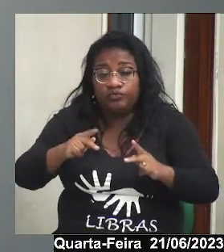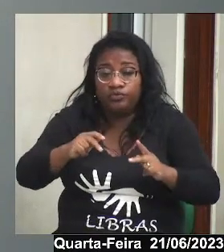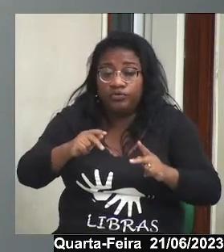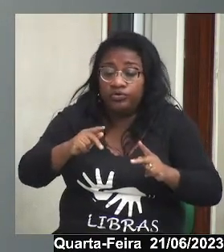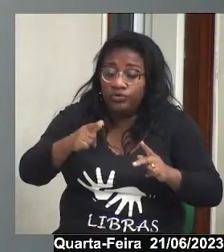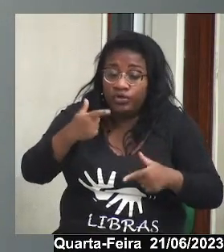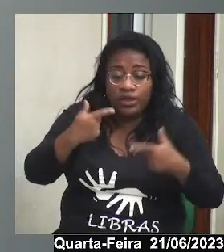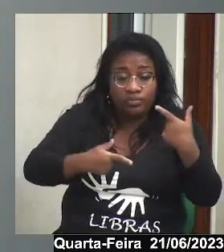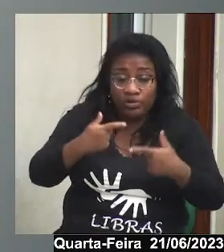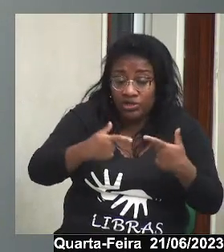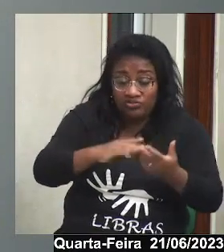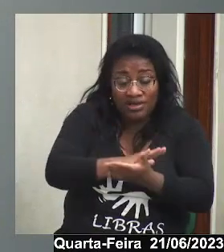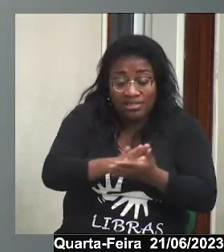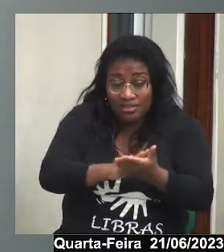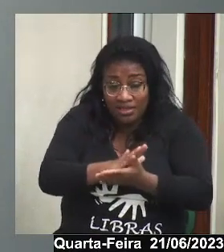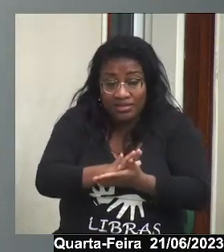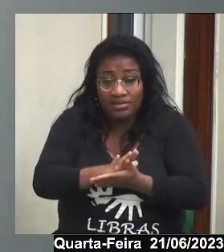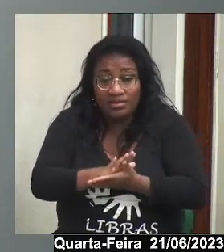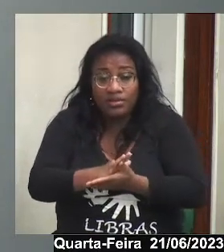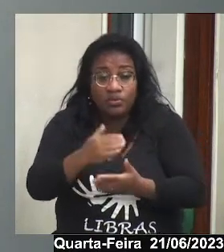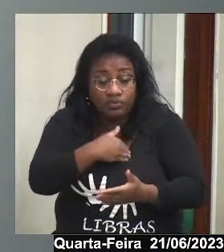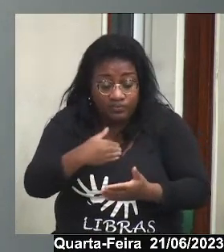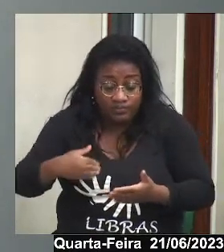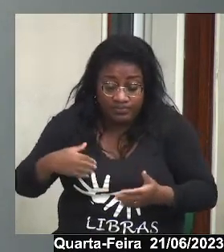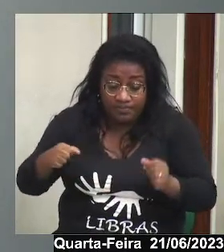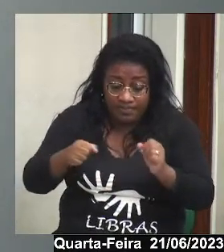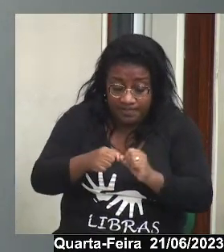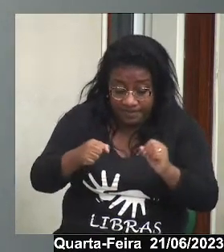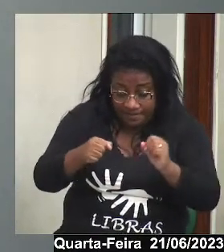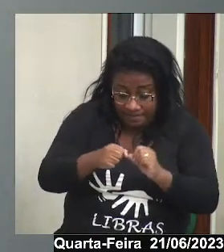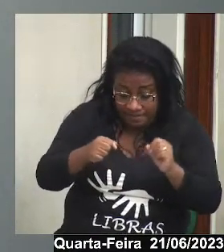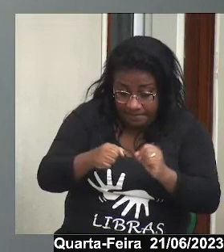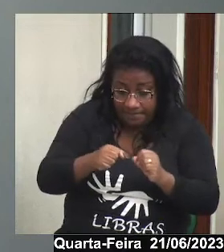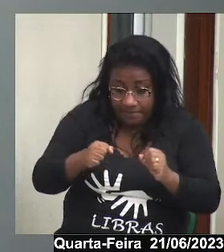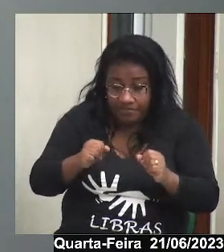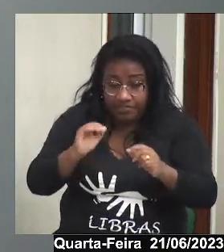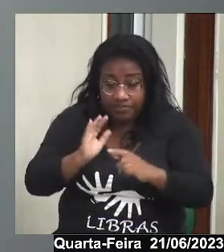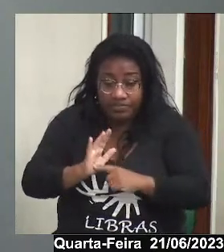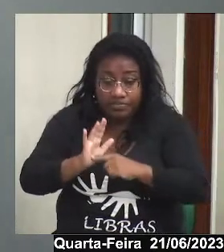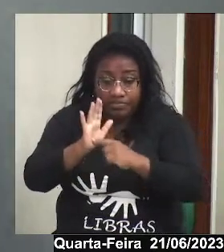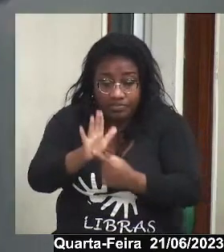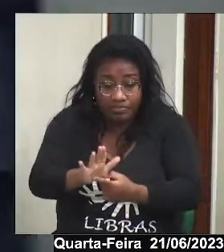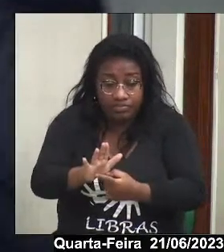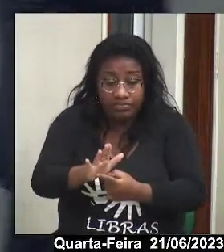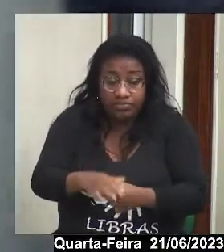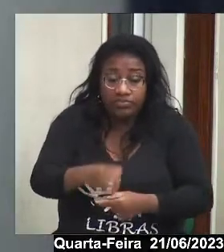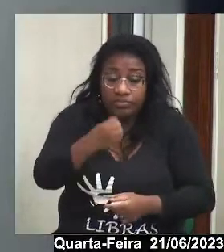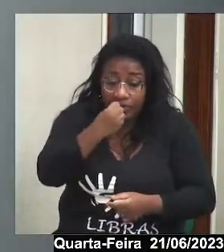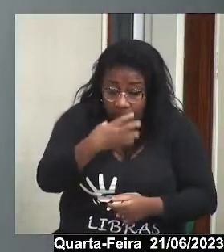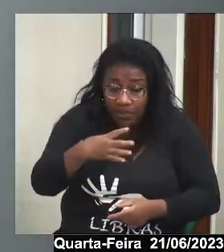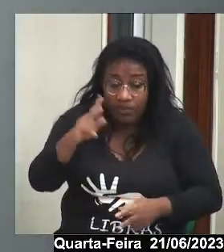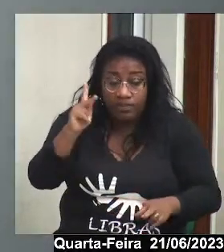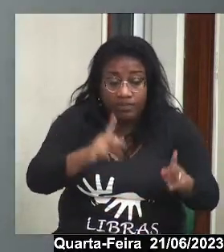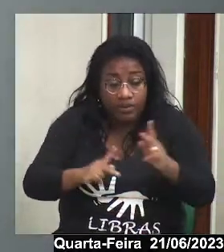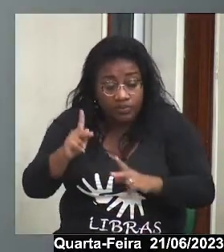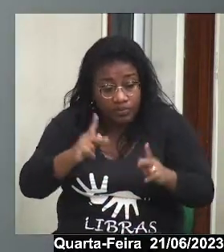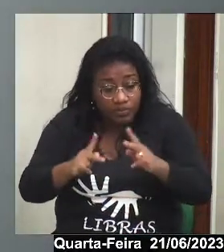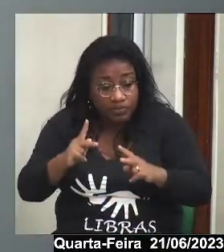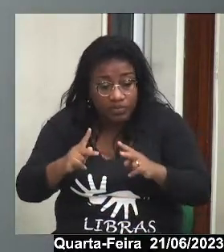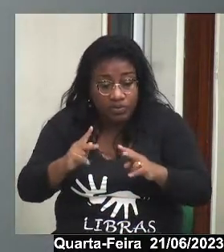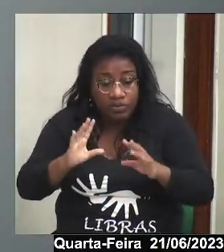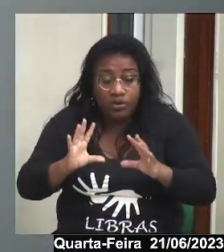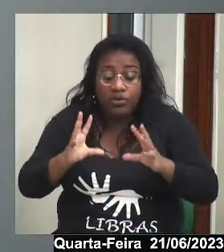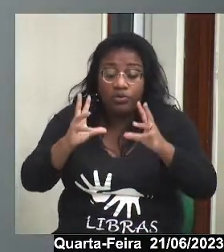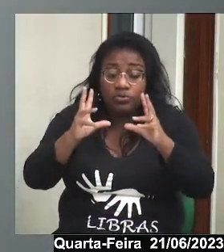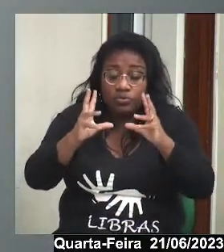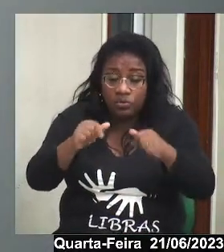jogo político que o governo quer fazer. Então, se um vereador A, B, C ou D apresenta um projeto que é bom para a população, na minha